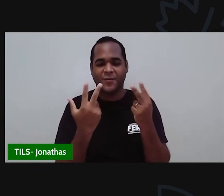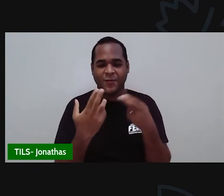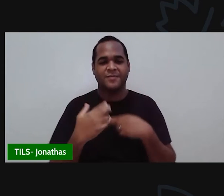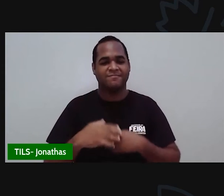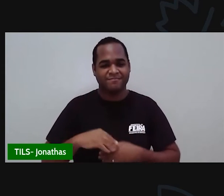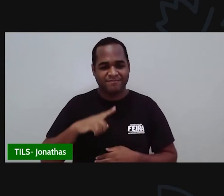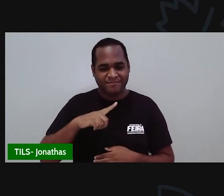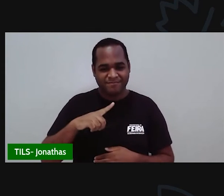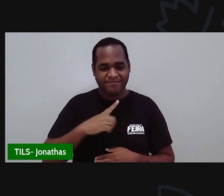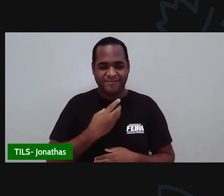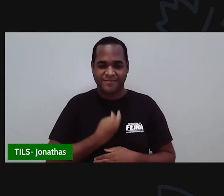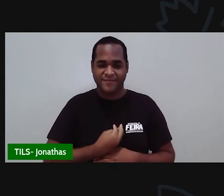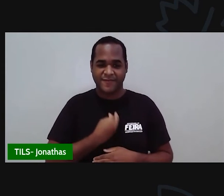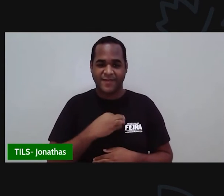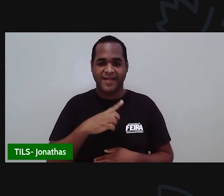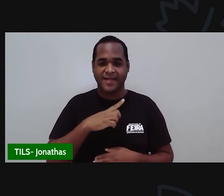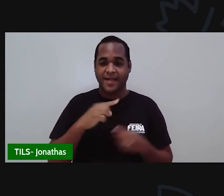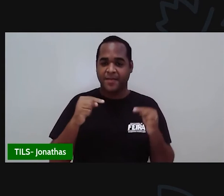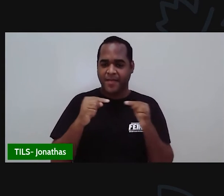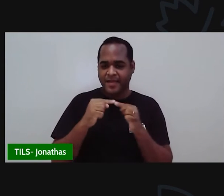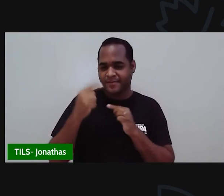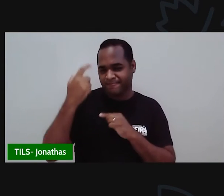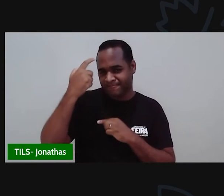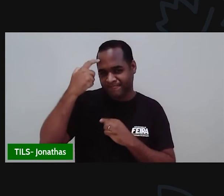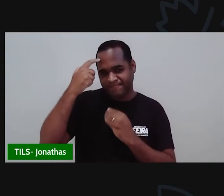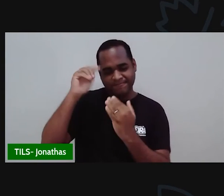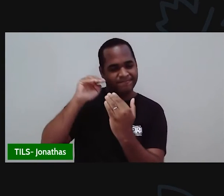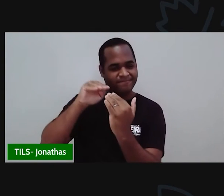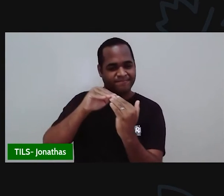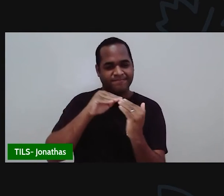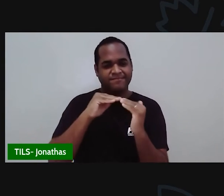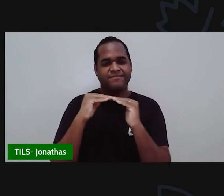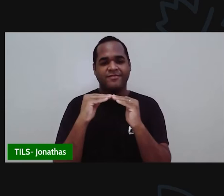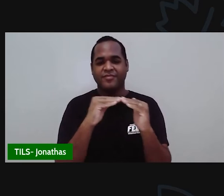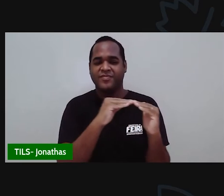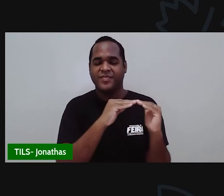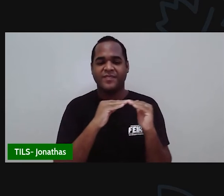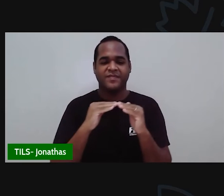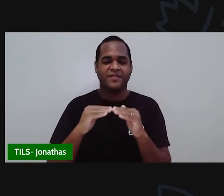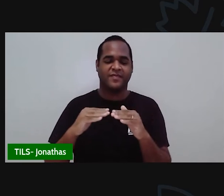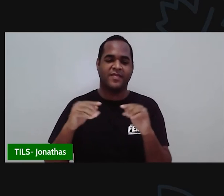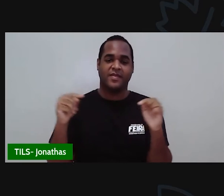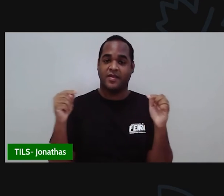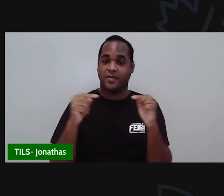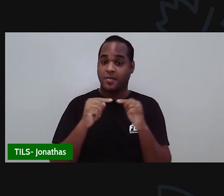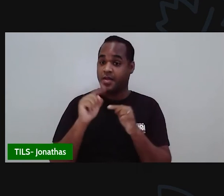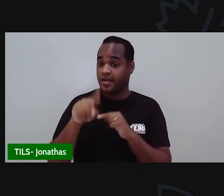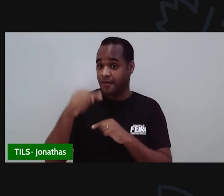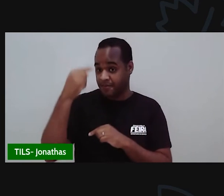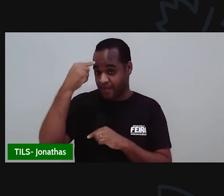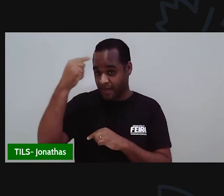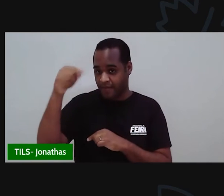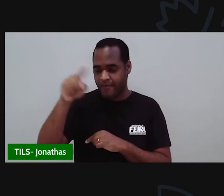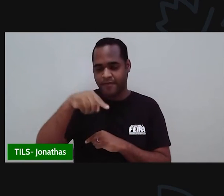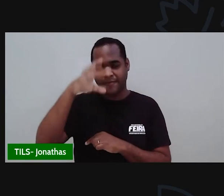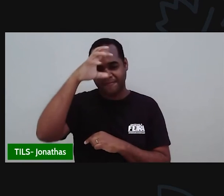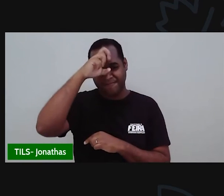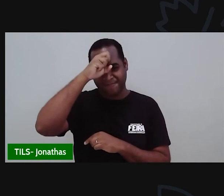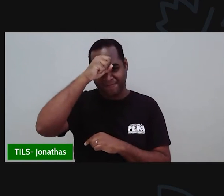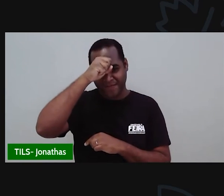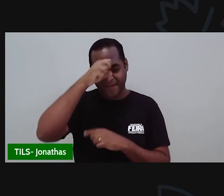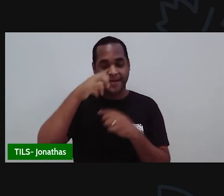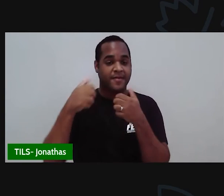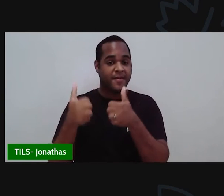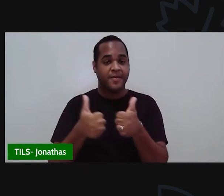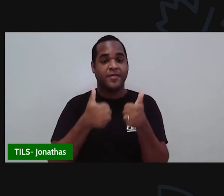Literalmente, sintonizados numa mesma vibe, né? Sintonizados na ideia de aprender, né?